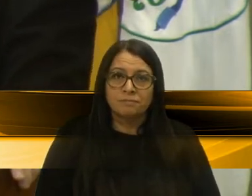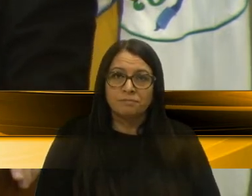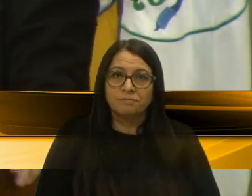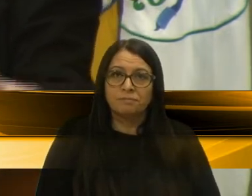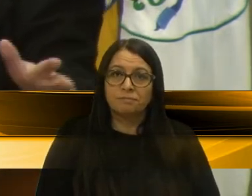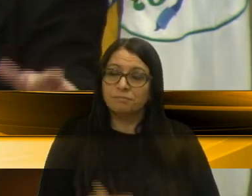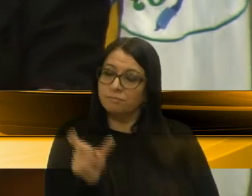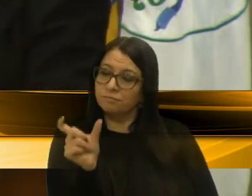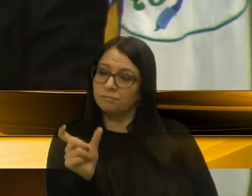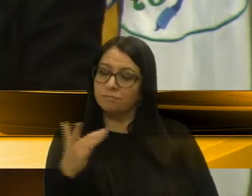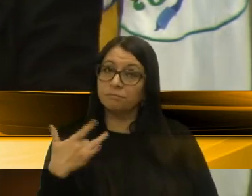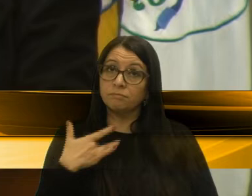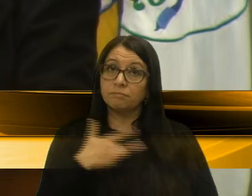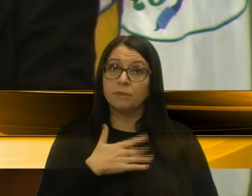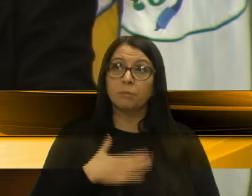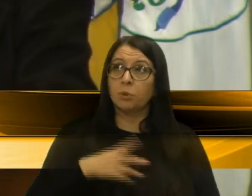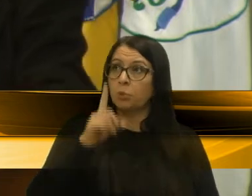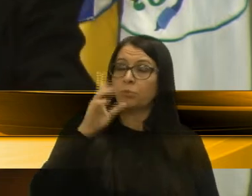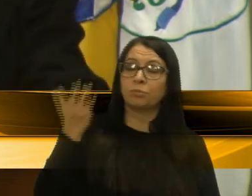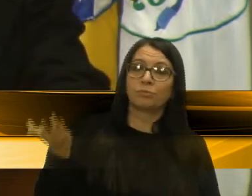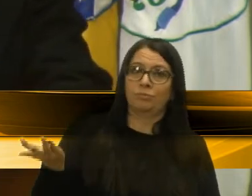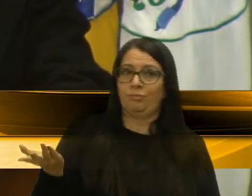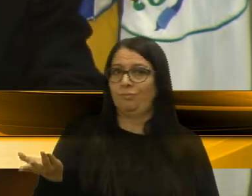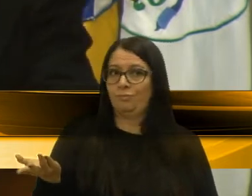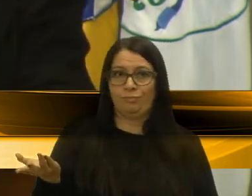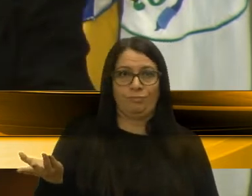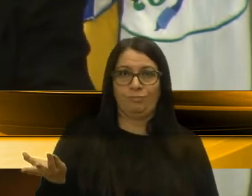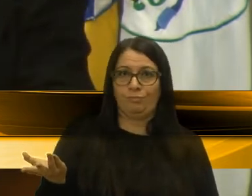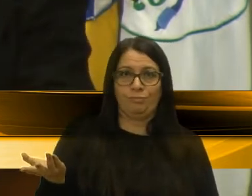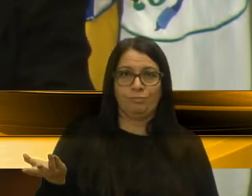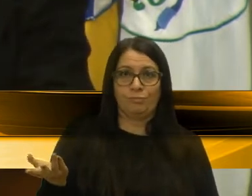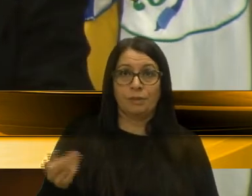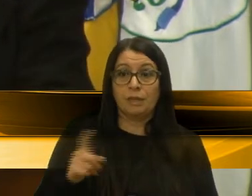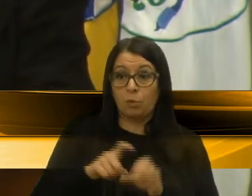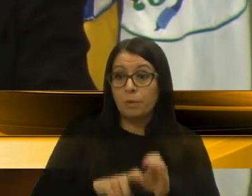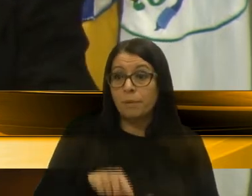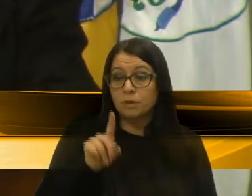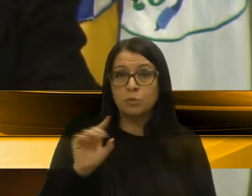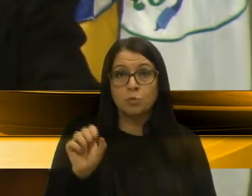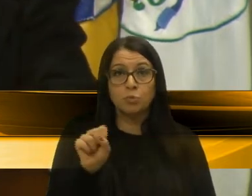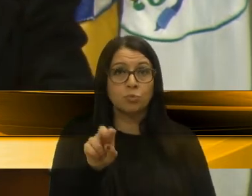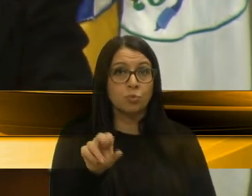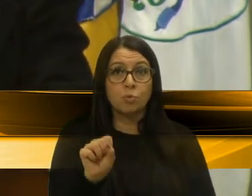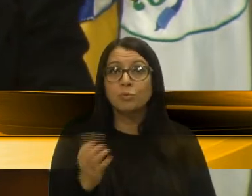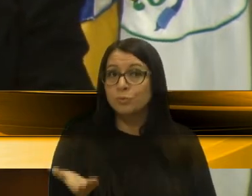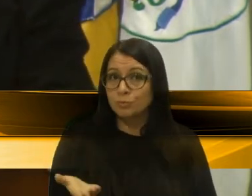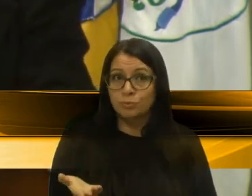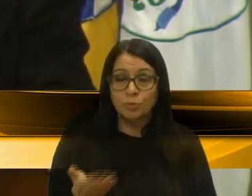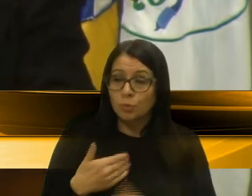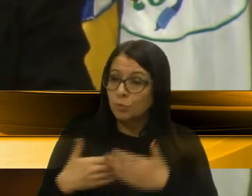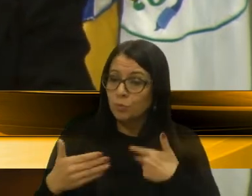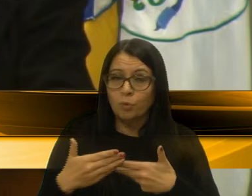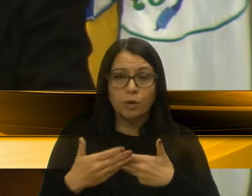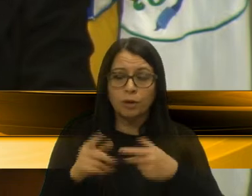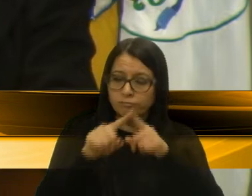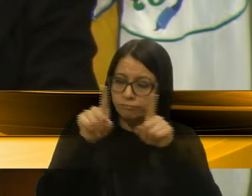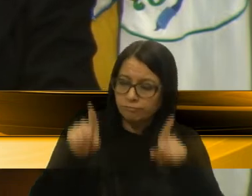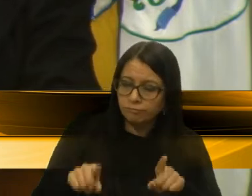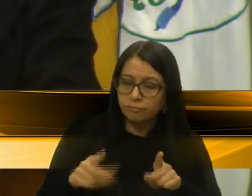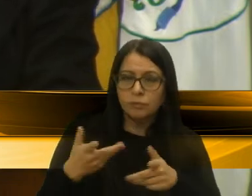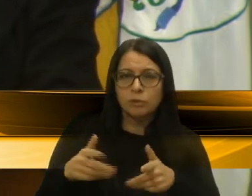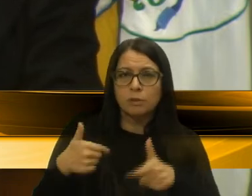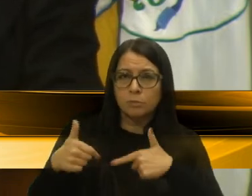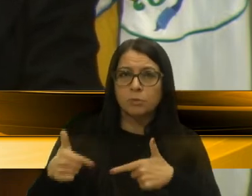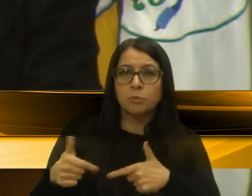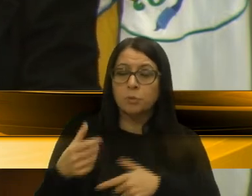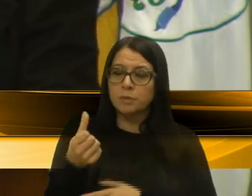Plano de saúde, meu Deus do céu, né? Dependem do SUS. Hoje, qualquer trabalhador que